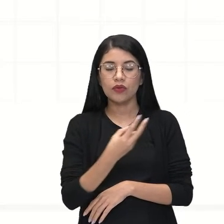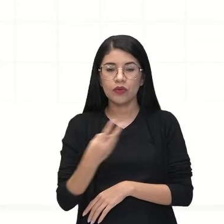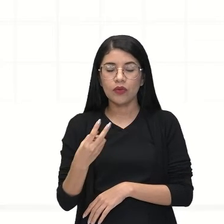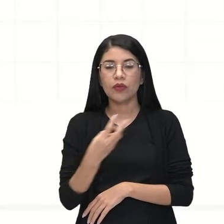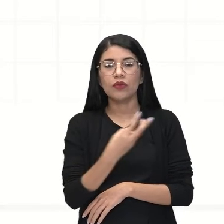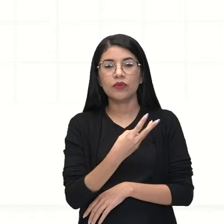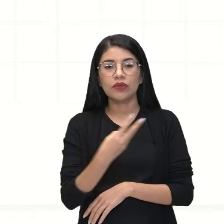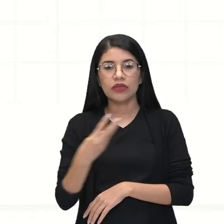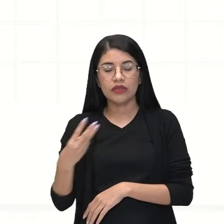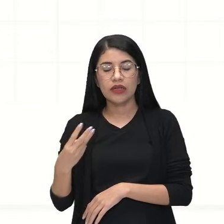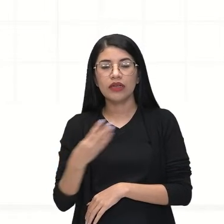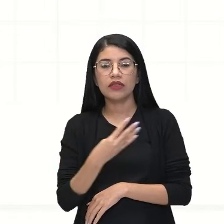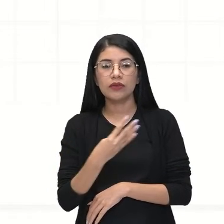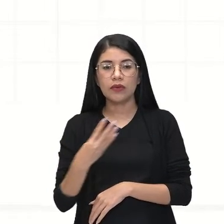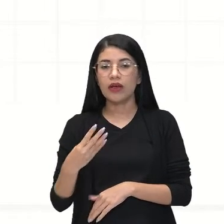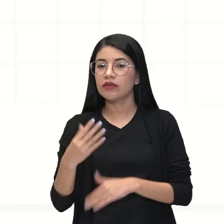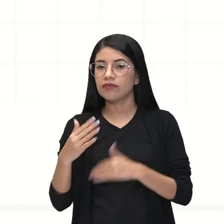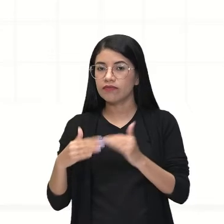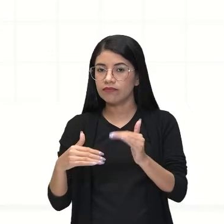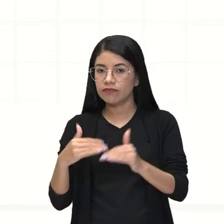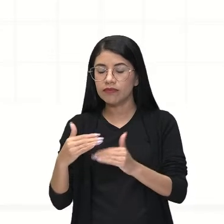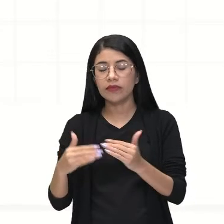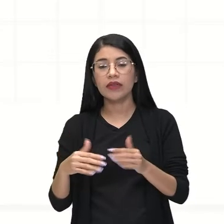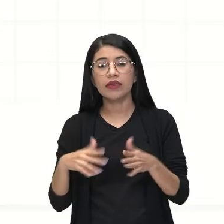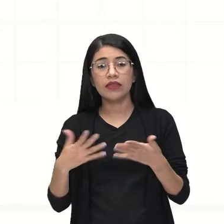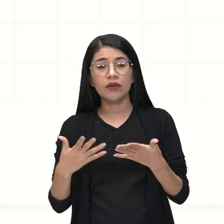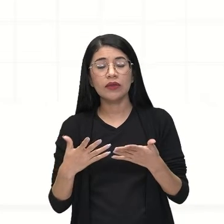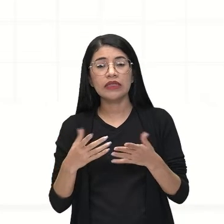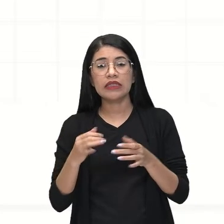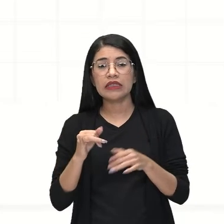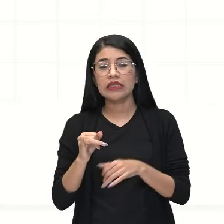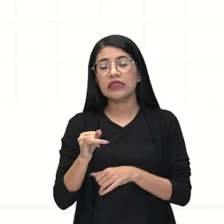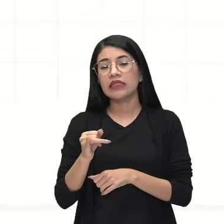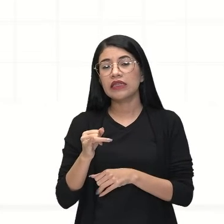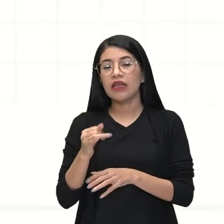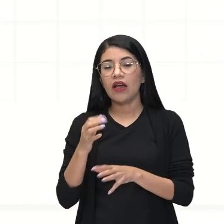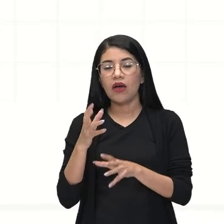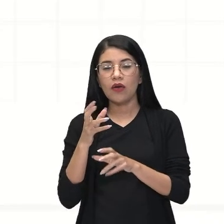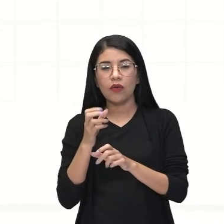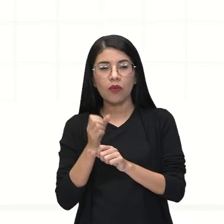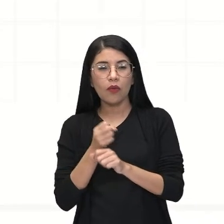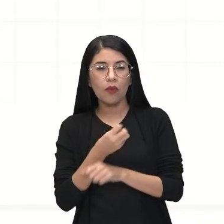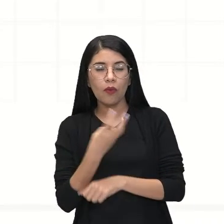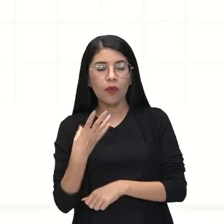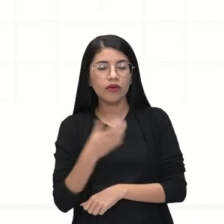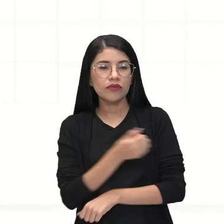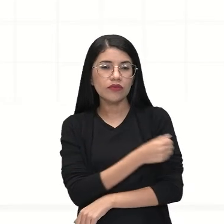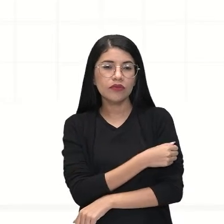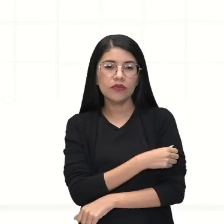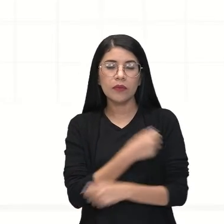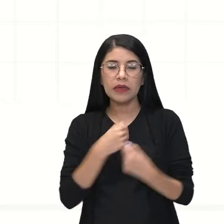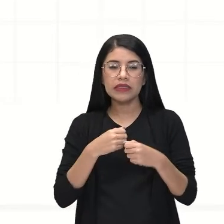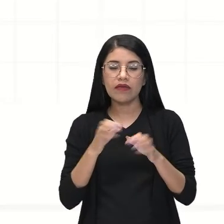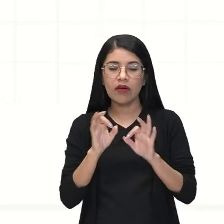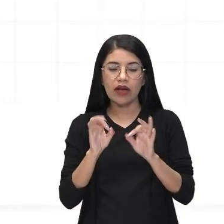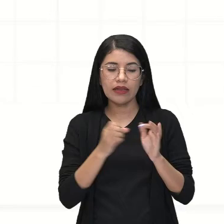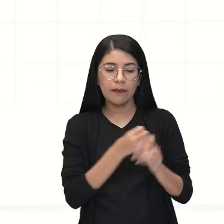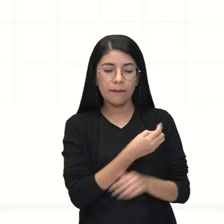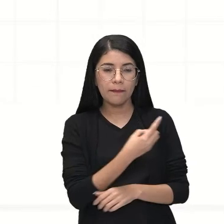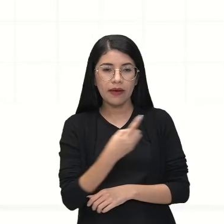fosse fazer isso para todas as horas, imagine a quantidade de números que a gente ia ter que escrever. A gente ia ter que